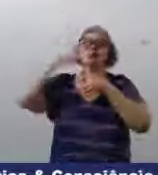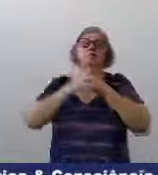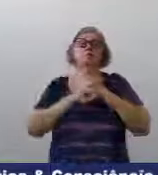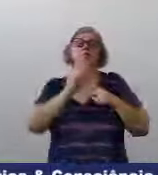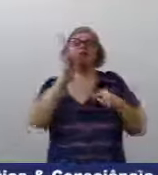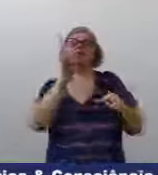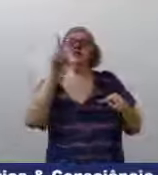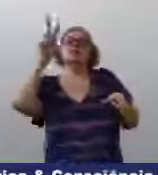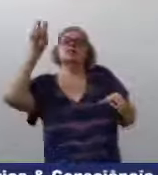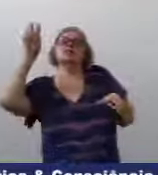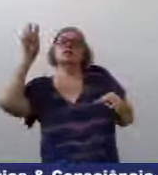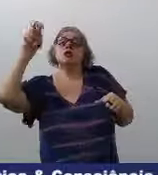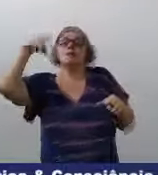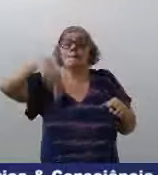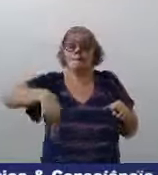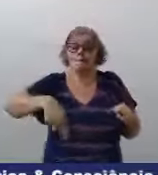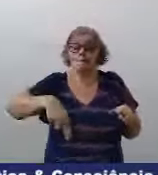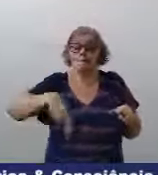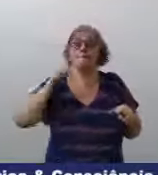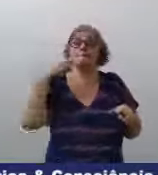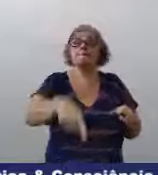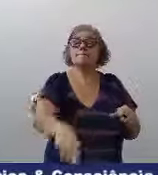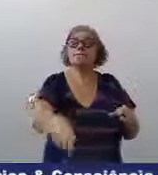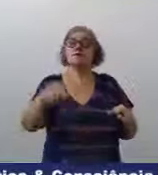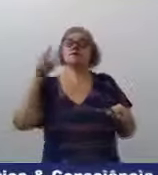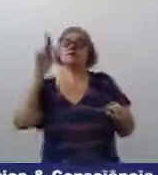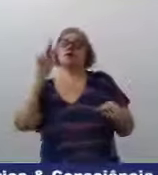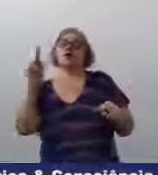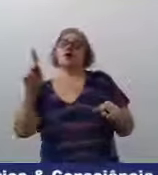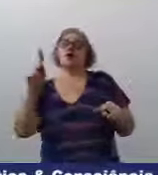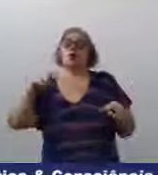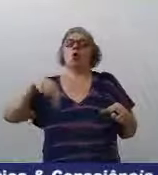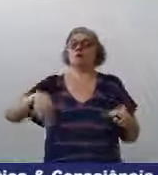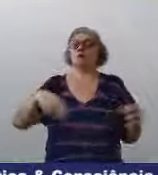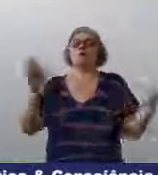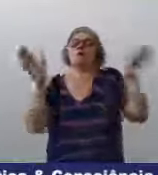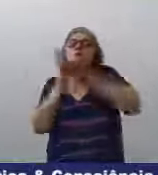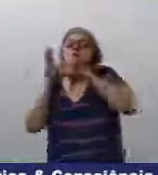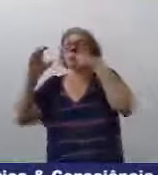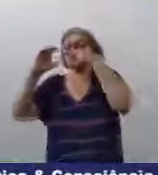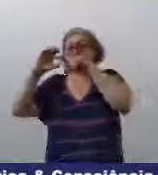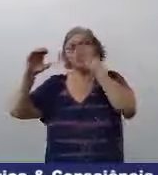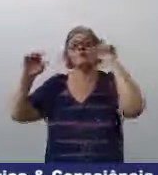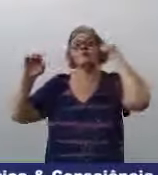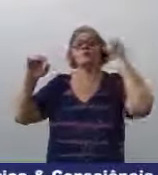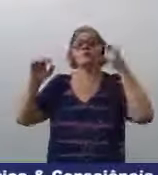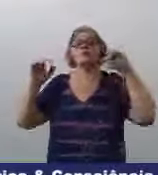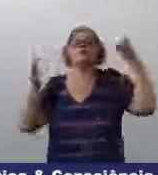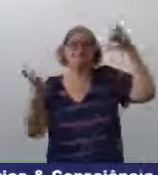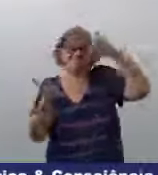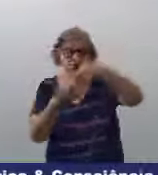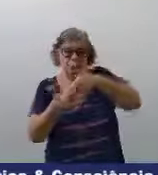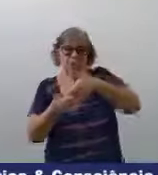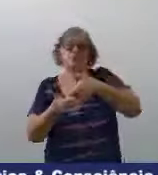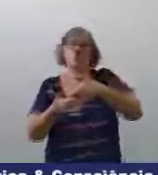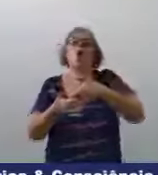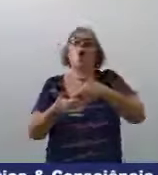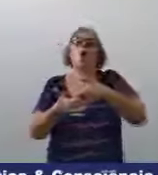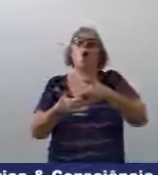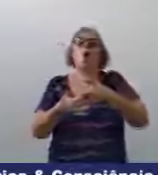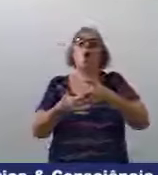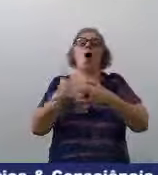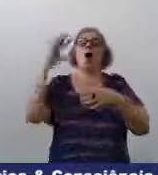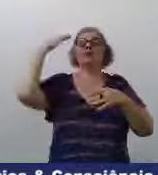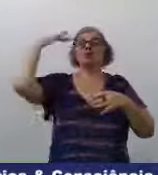mil quilômetros por segundo, quando está passando bem perto, para não ser absorvida pelo buraco negro, confirmou algumas teorias de